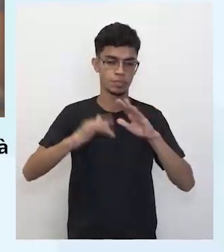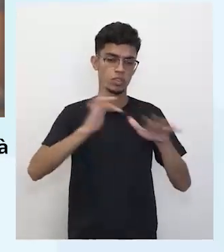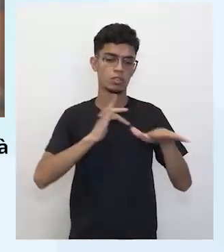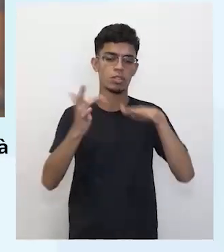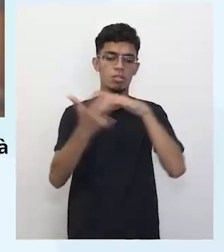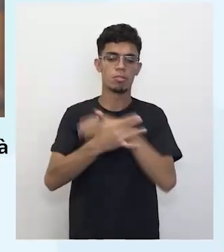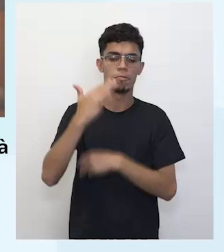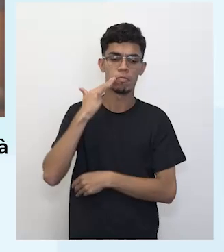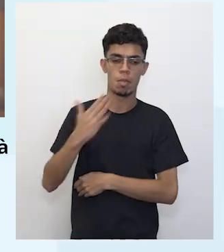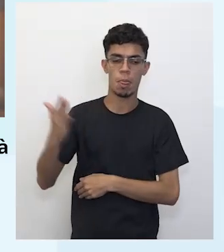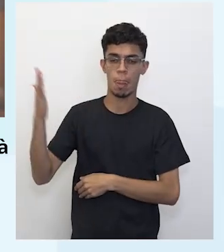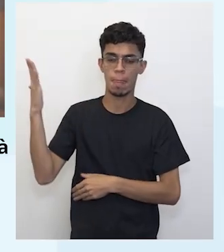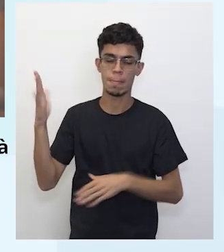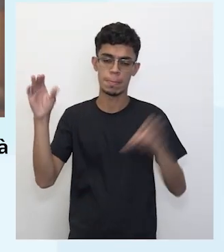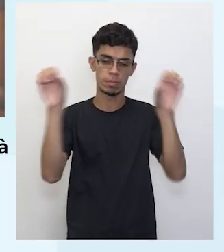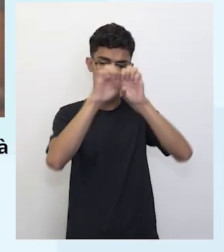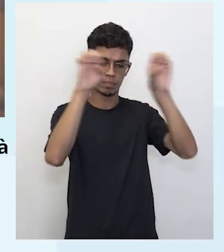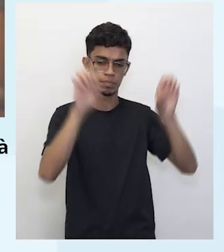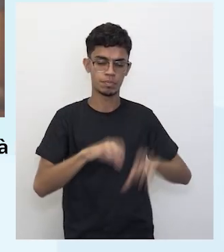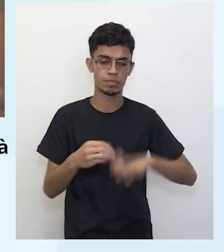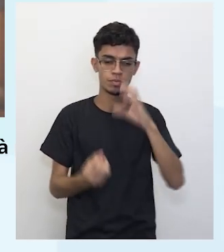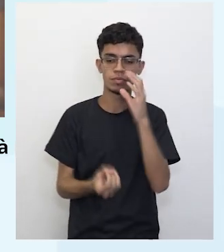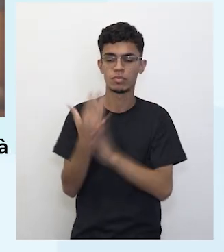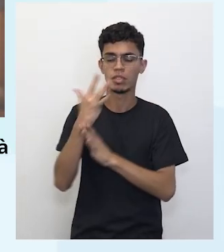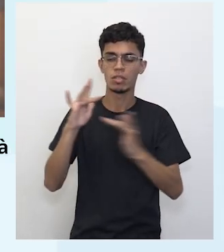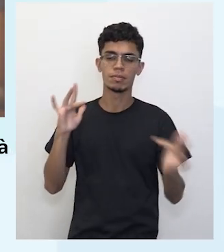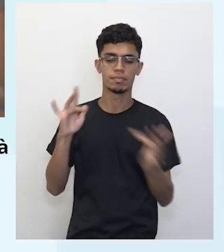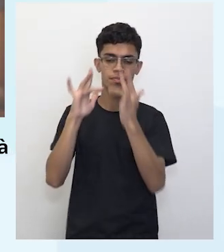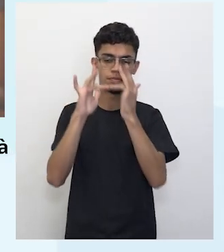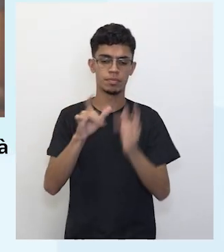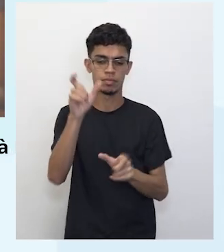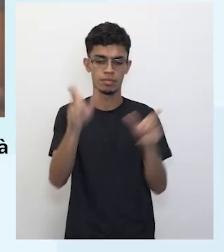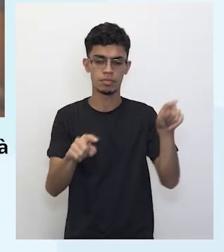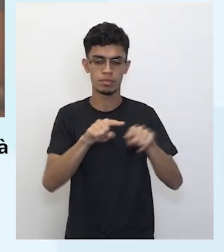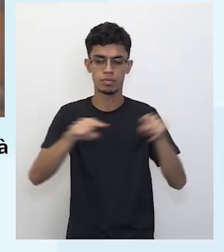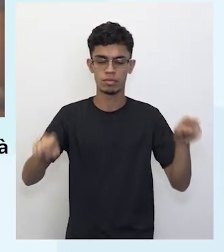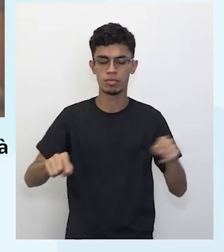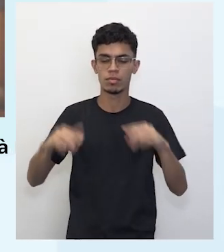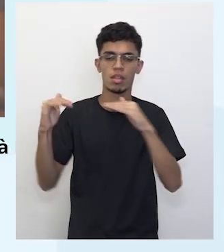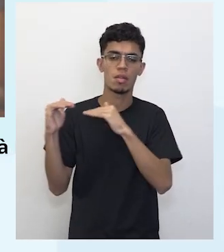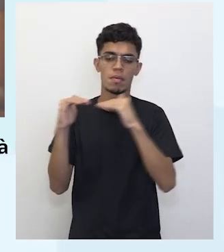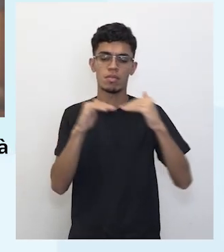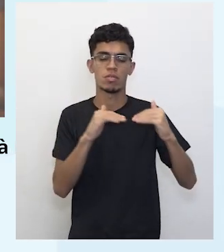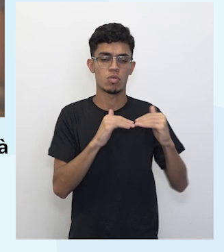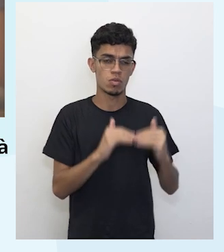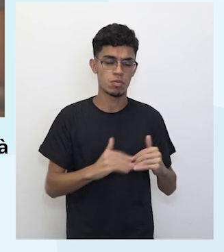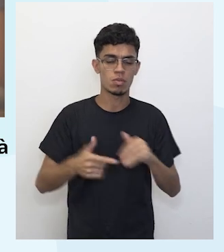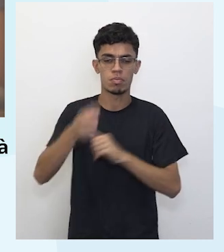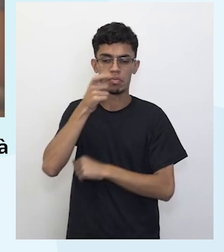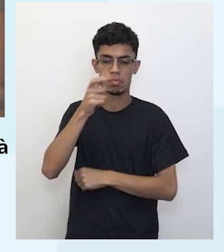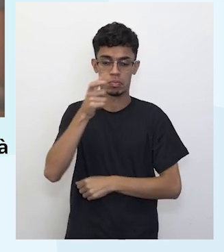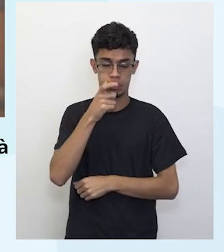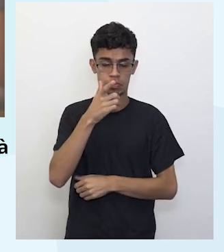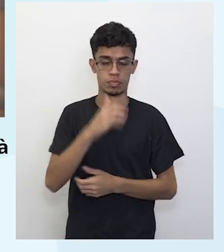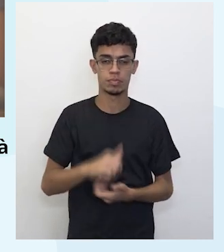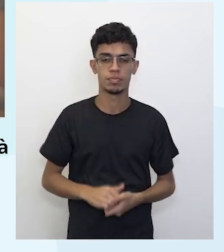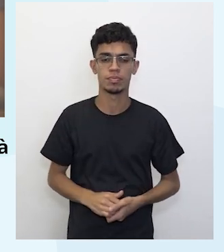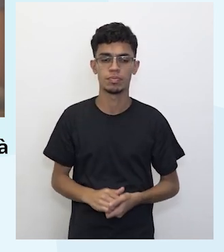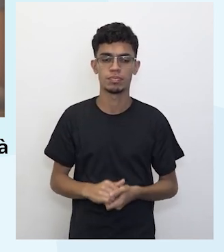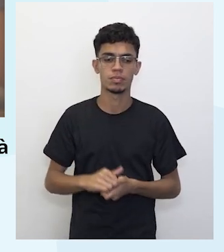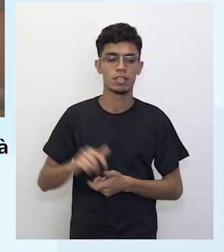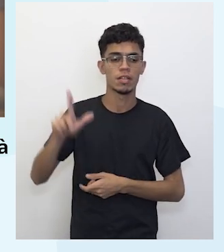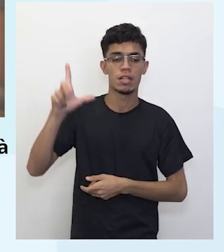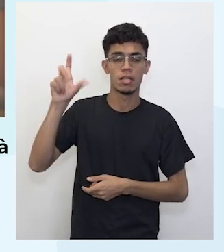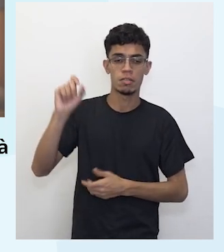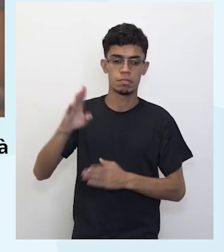redes são estruturas formadas para conectar pessoas de acordo com seus interesses e conexões.